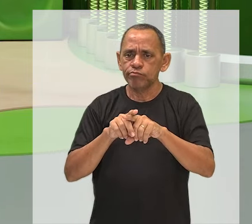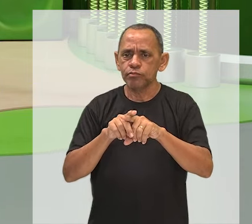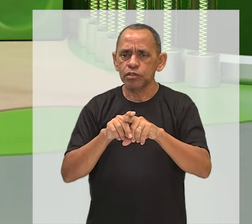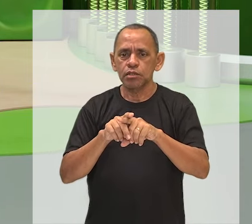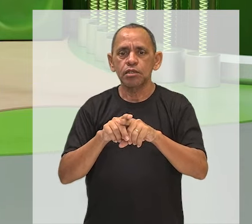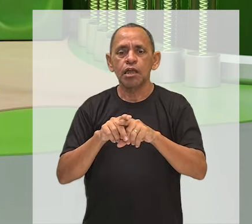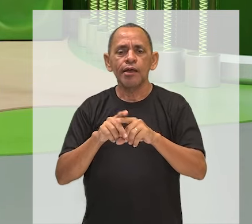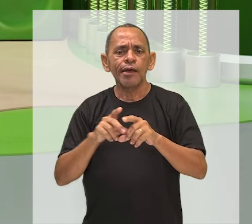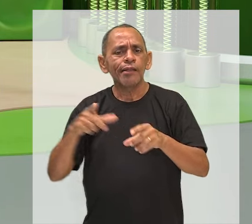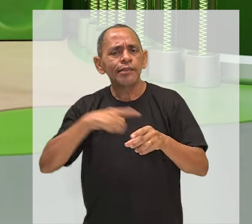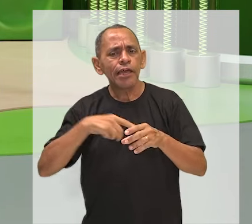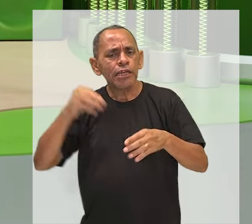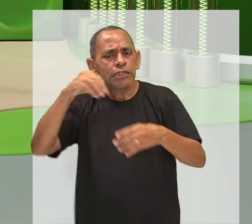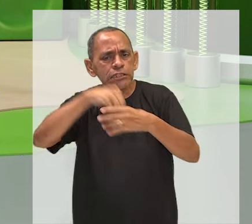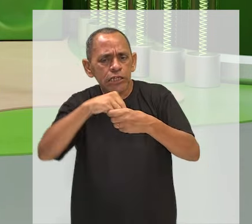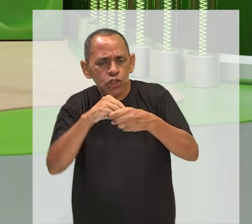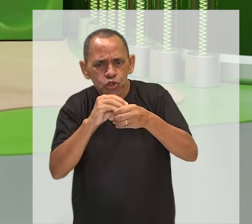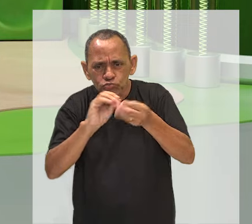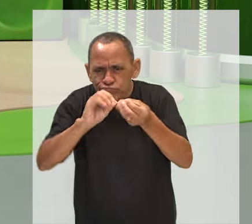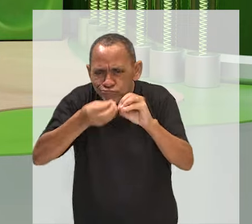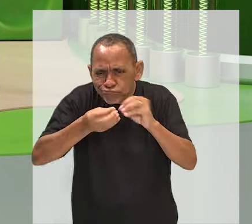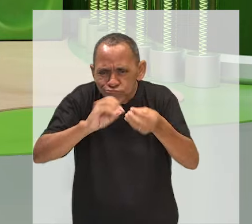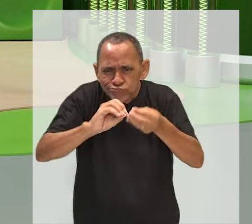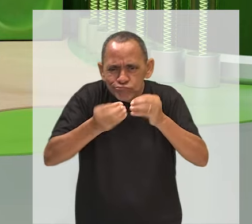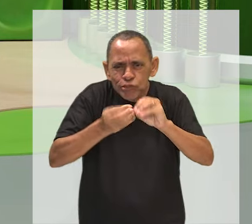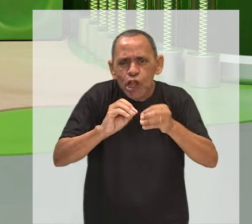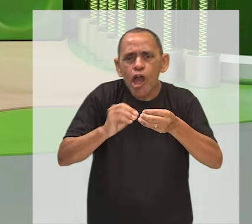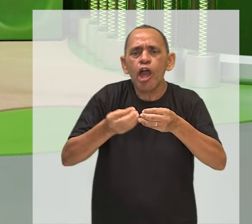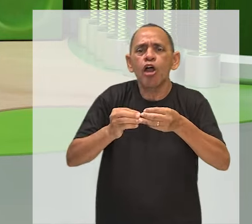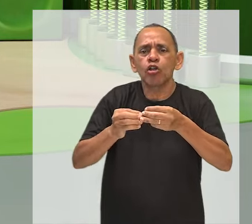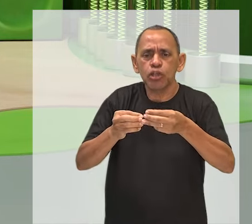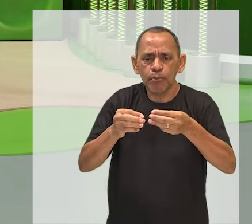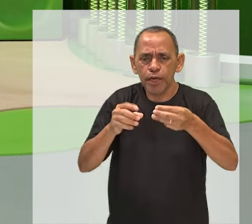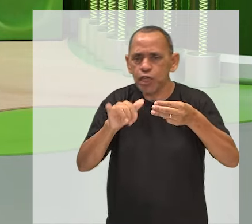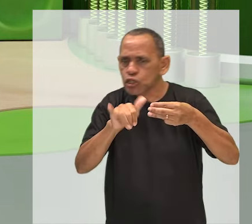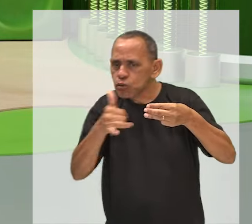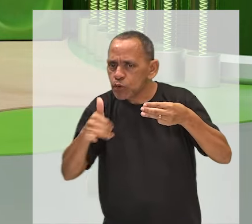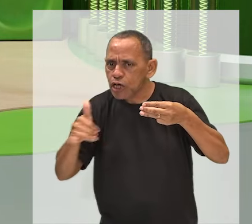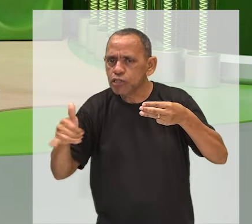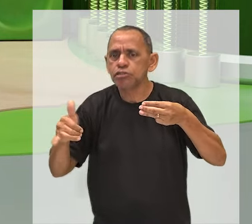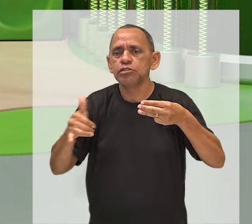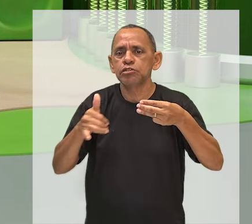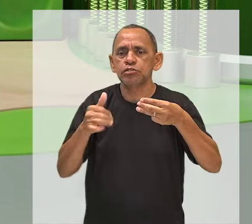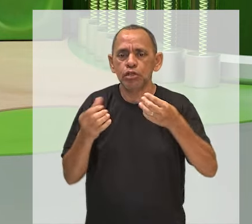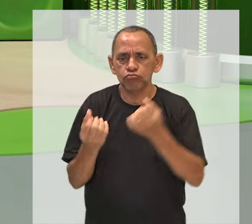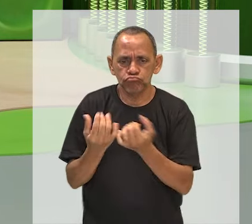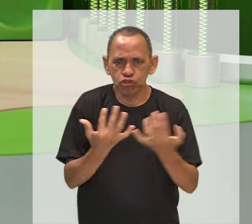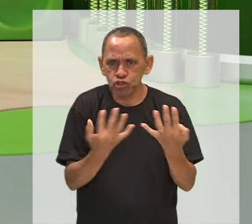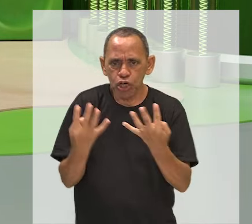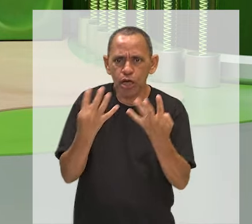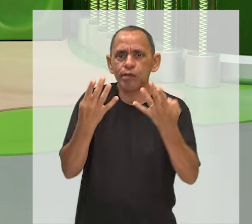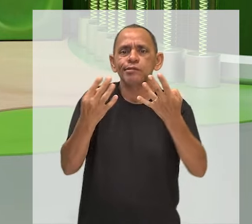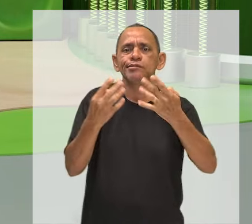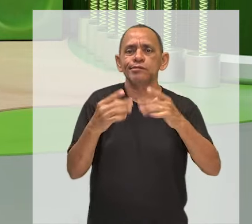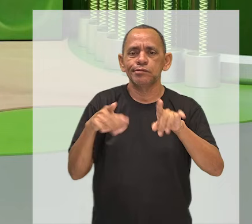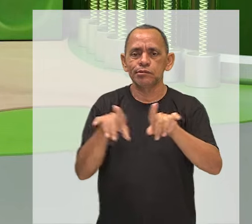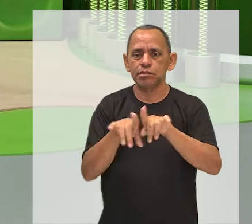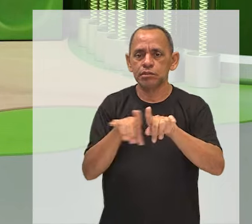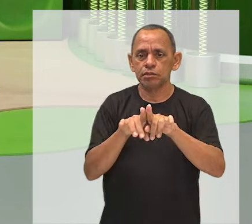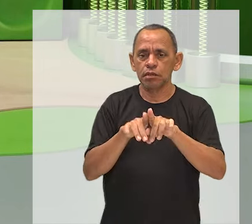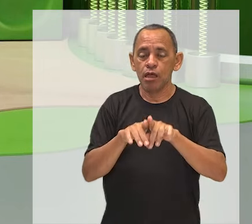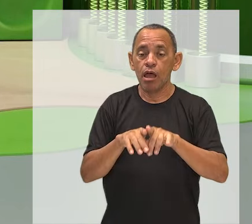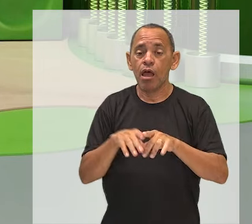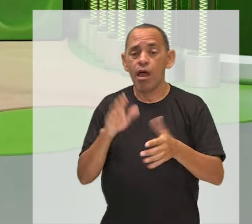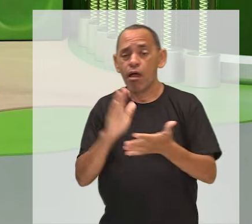por partículas gasosas, certo? Essas partículas, em algumas áreas, elas vão estar mais unidas,